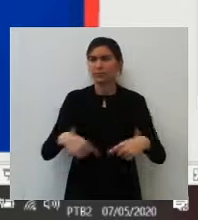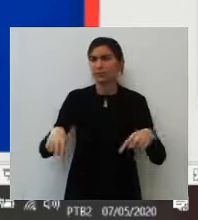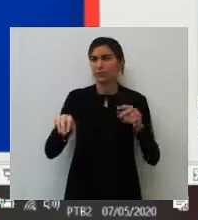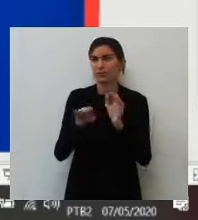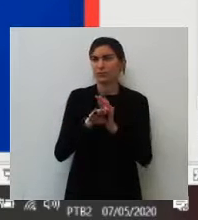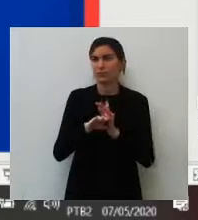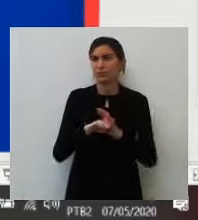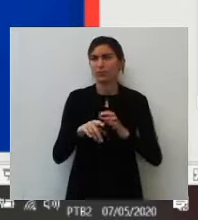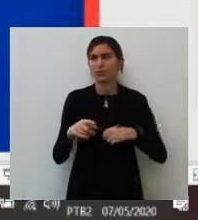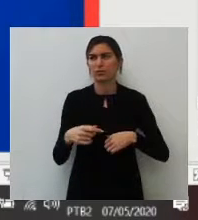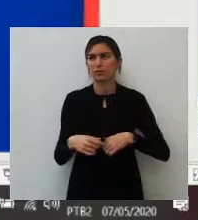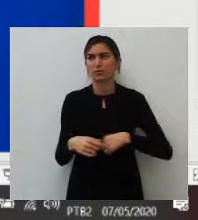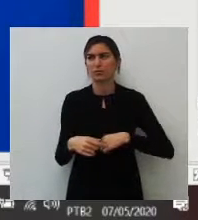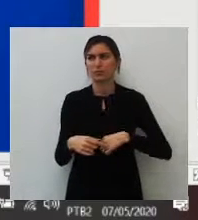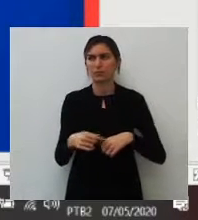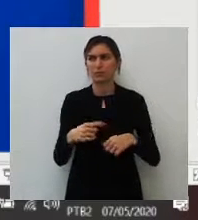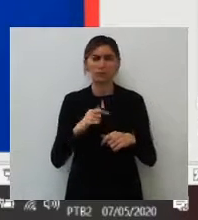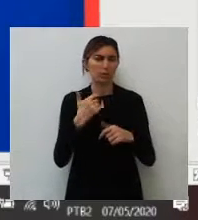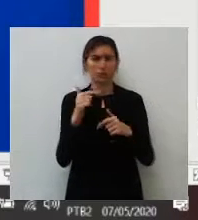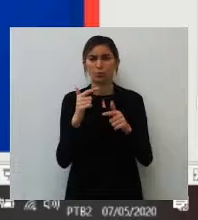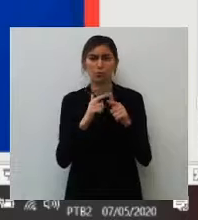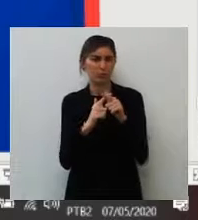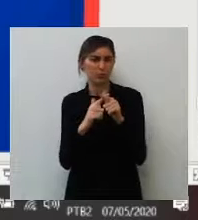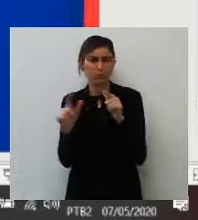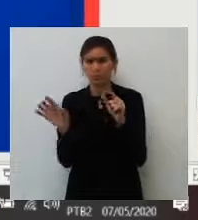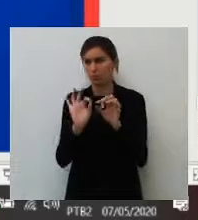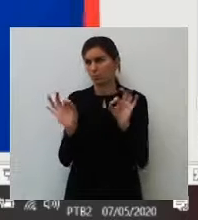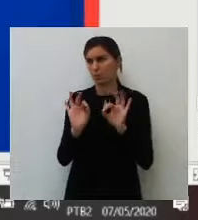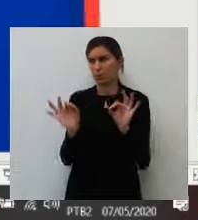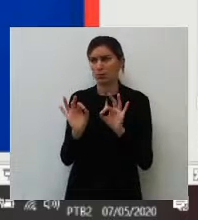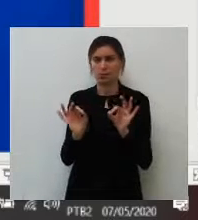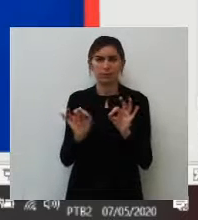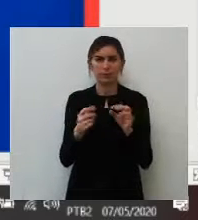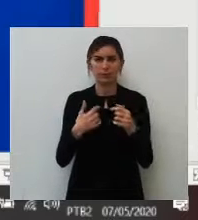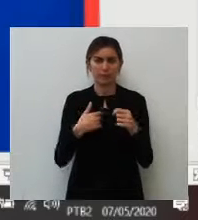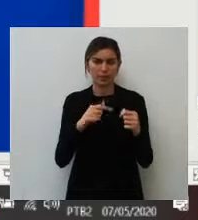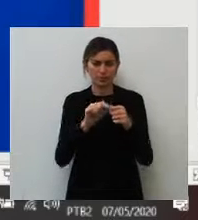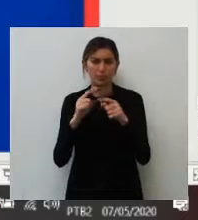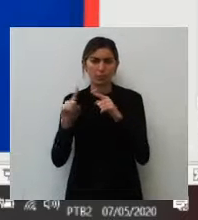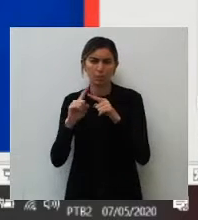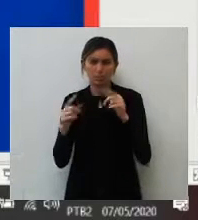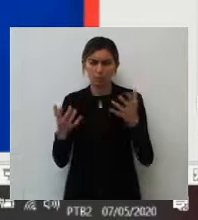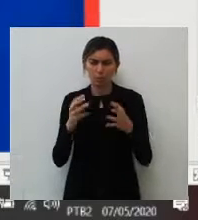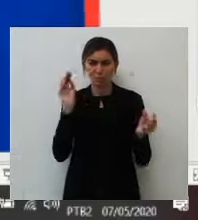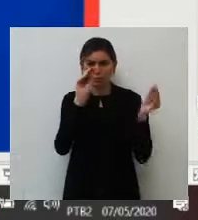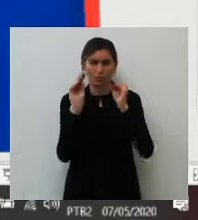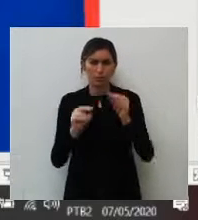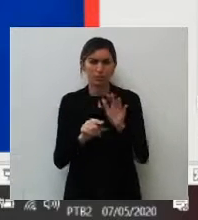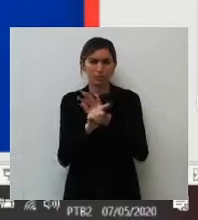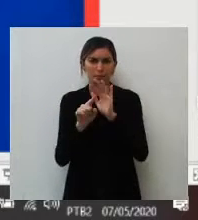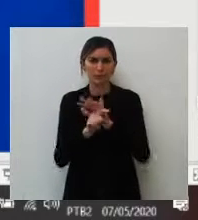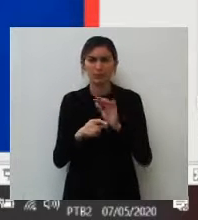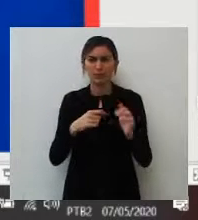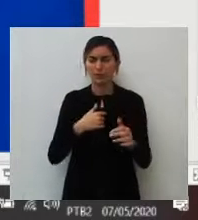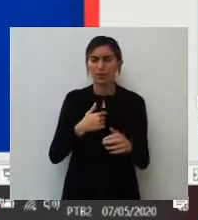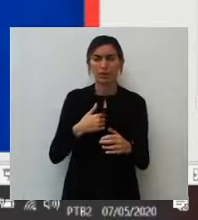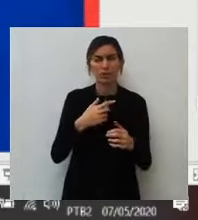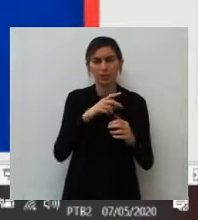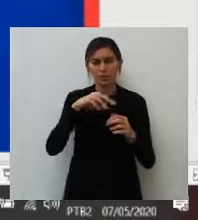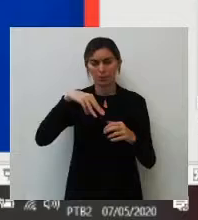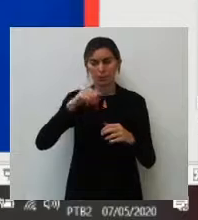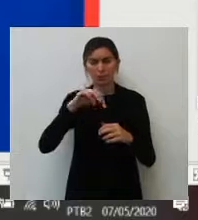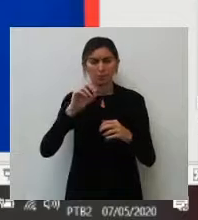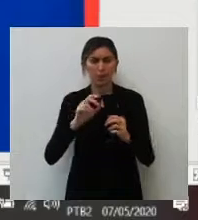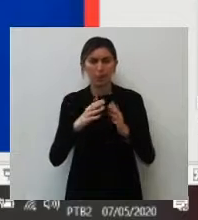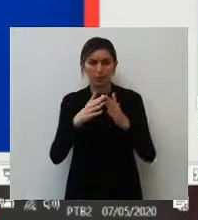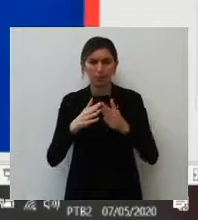chegou não chegou não tem problema não tem problema a gente está com esse paulinho hoje para jogar as perguntas manoel posso te pedir uma